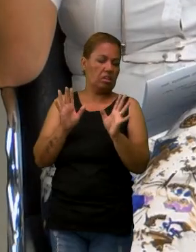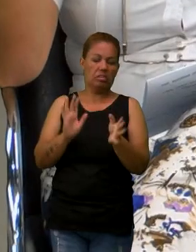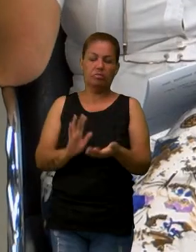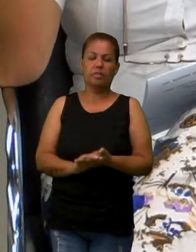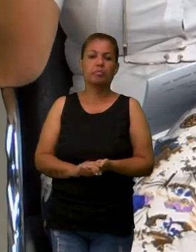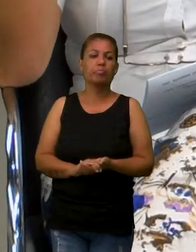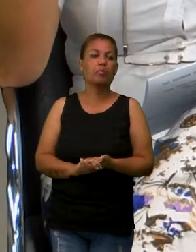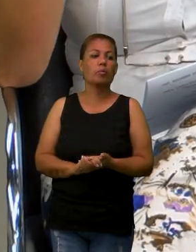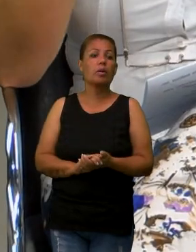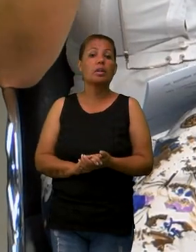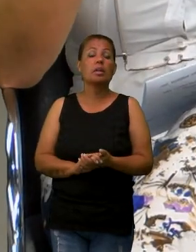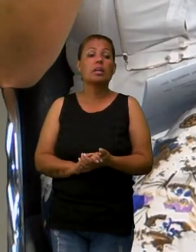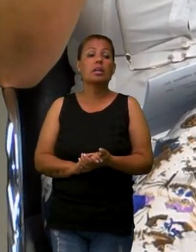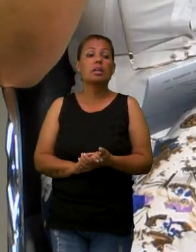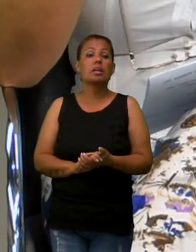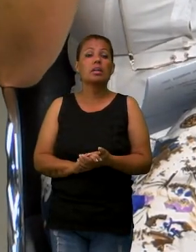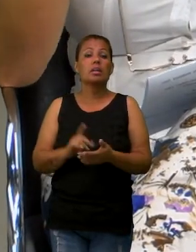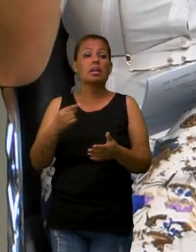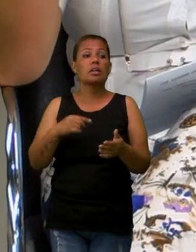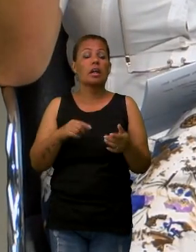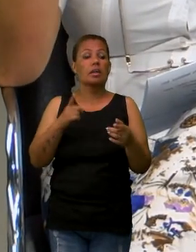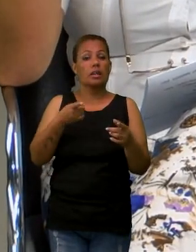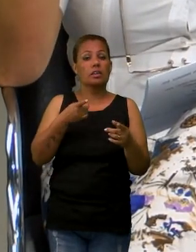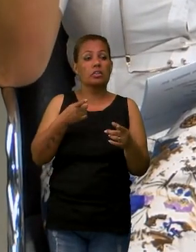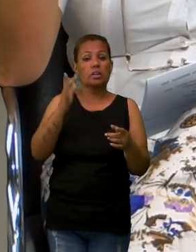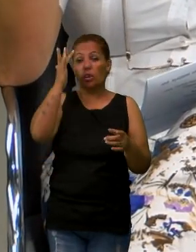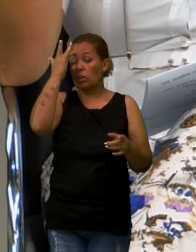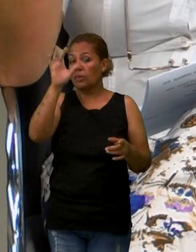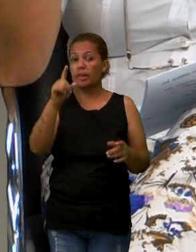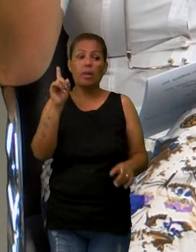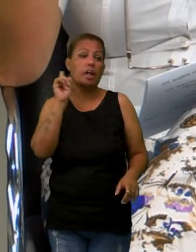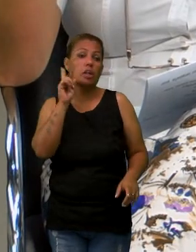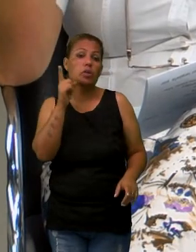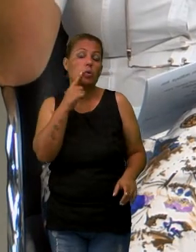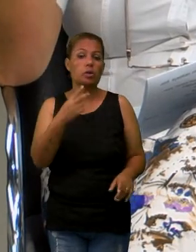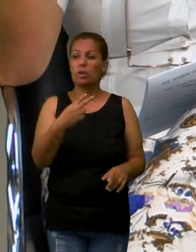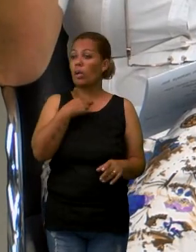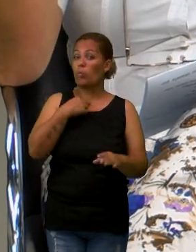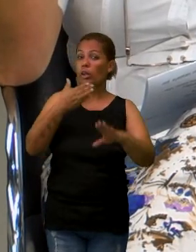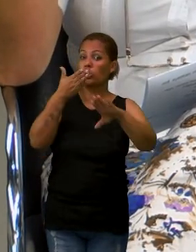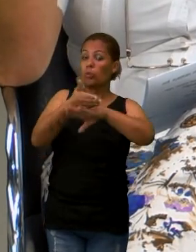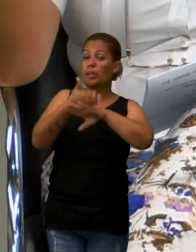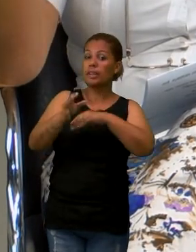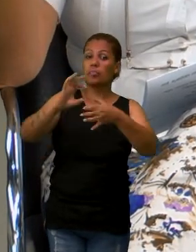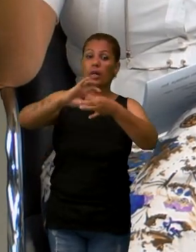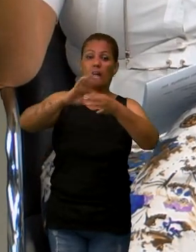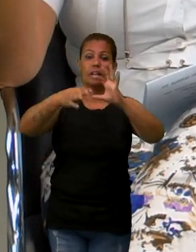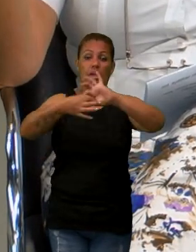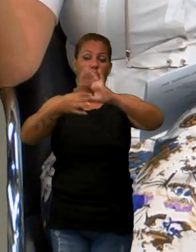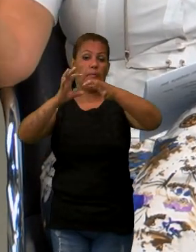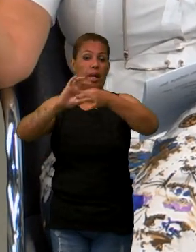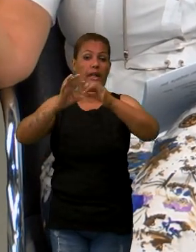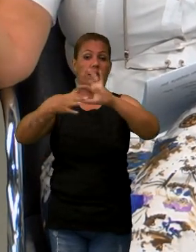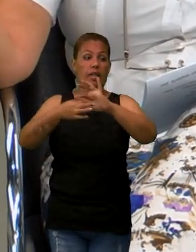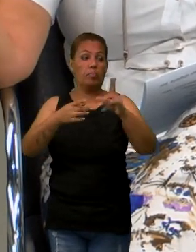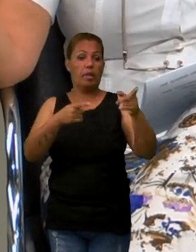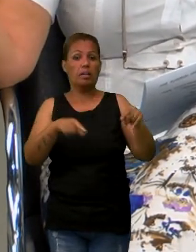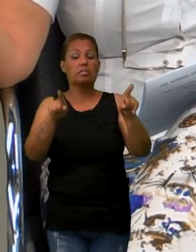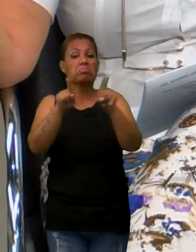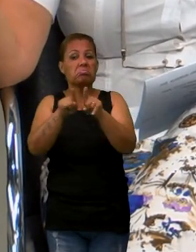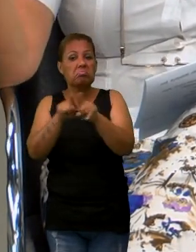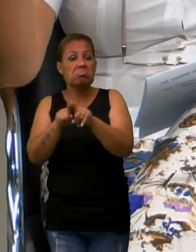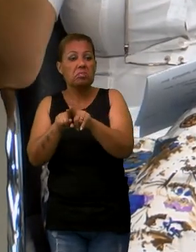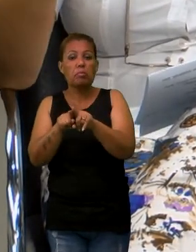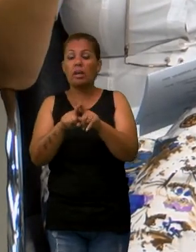quanto uma coisa que eu quero que a gente registra aqui que eu não sabia que surdo não pode participar da paraolimpíada acre estava falando né e